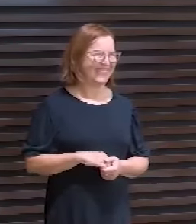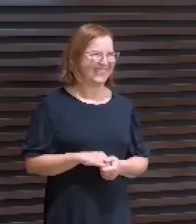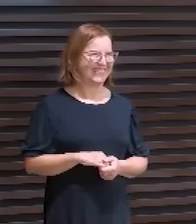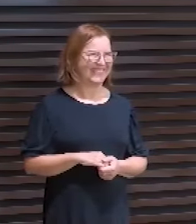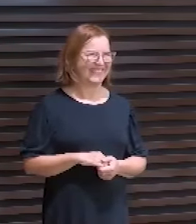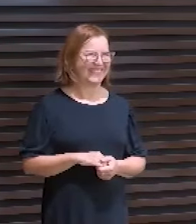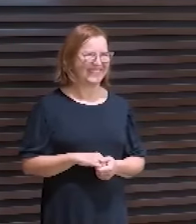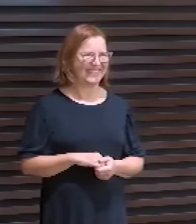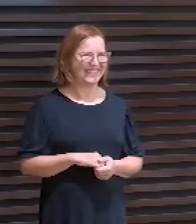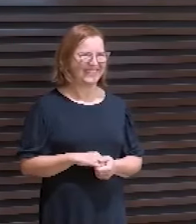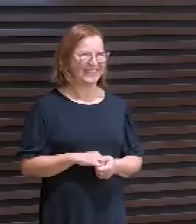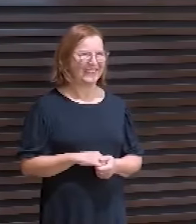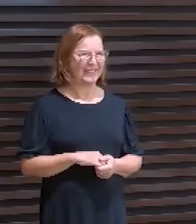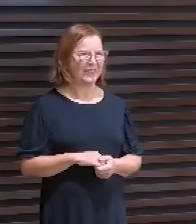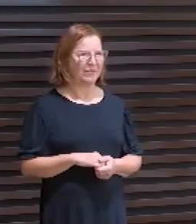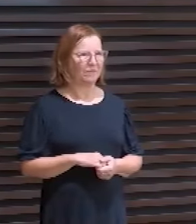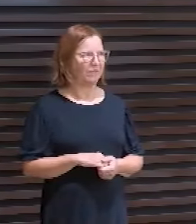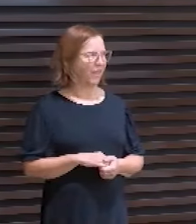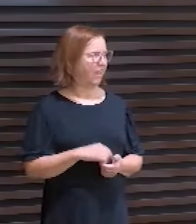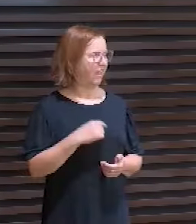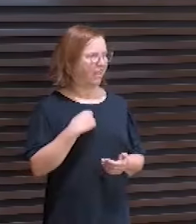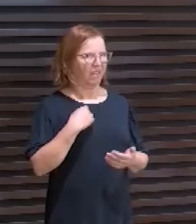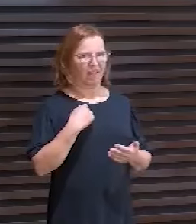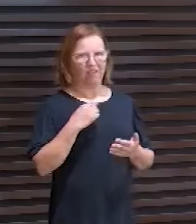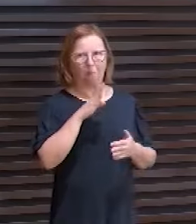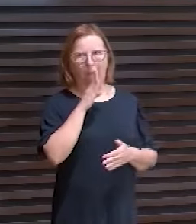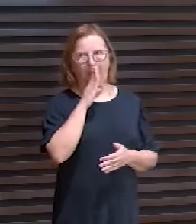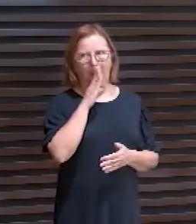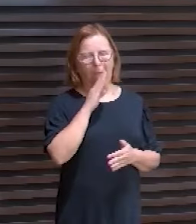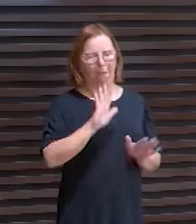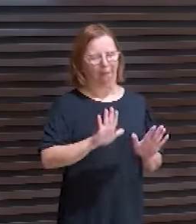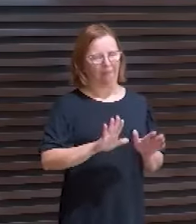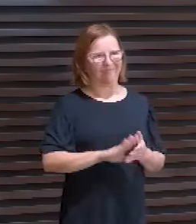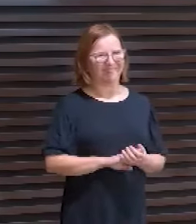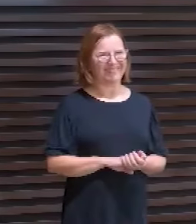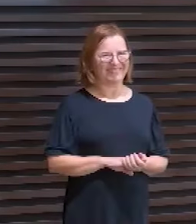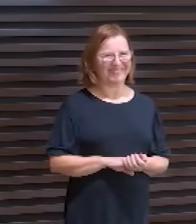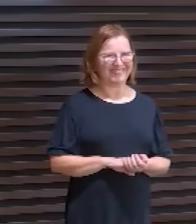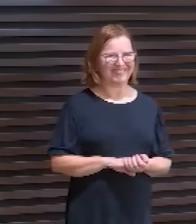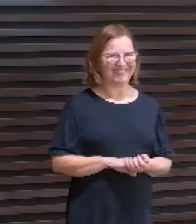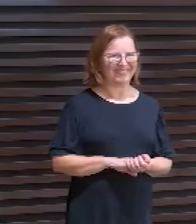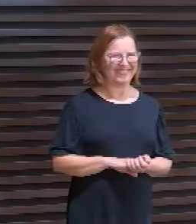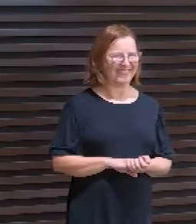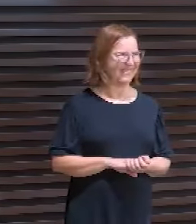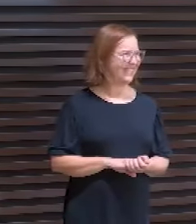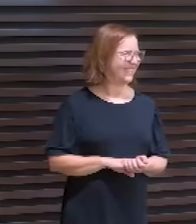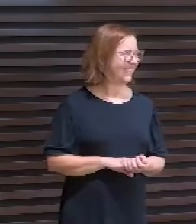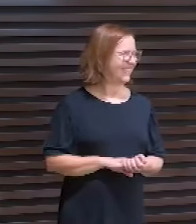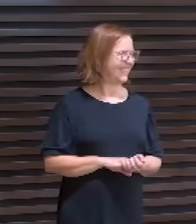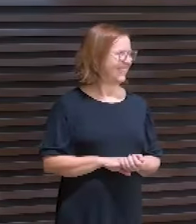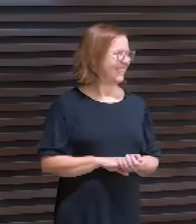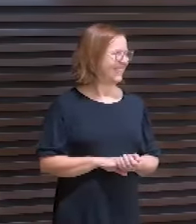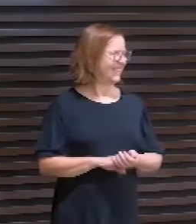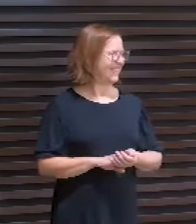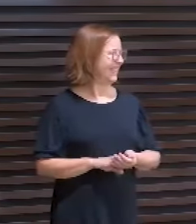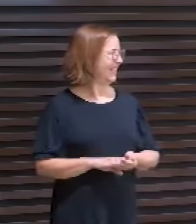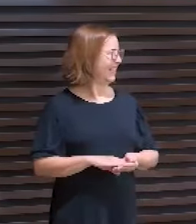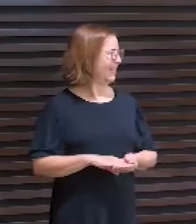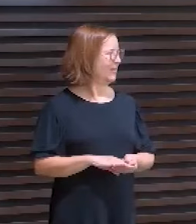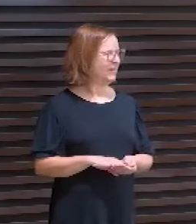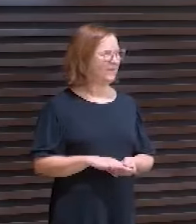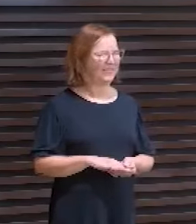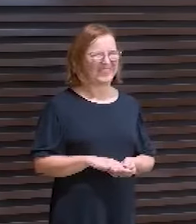ligar não falei nada a cota falou para eu não eu não mandar recado não tô